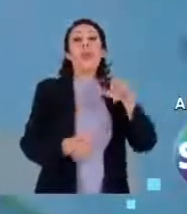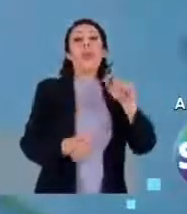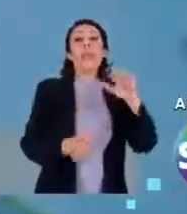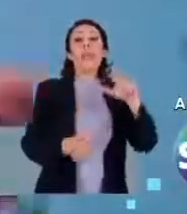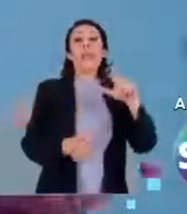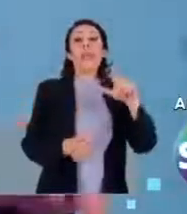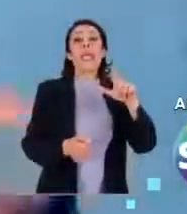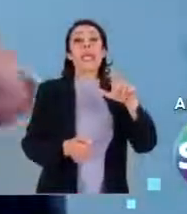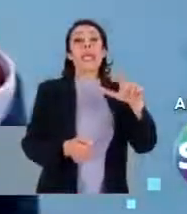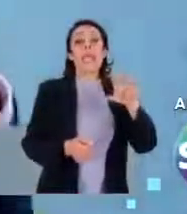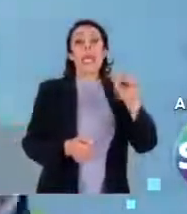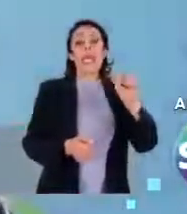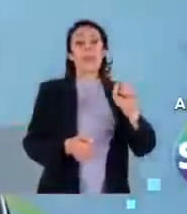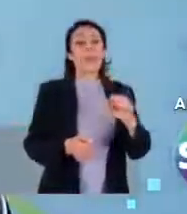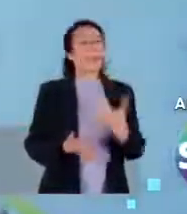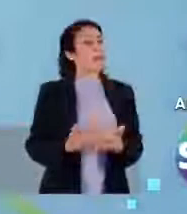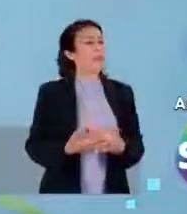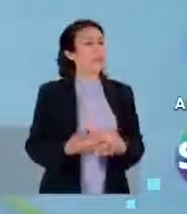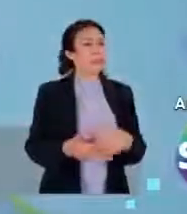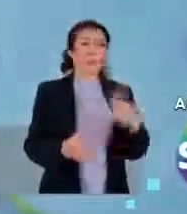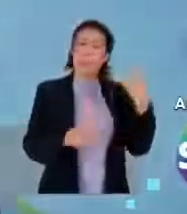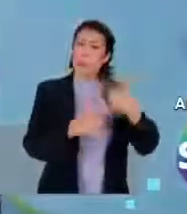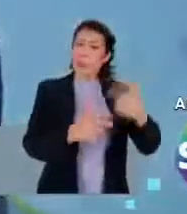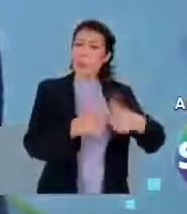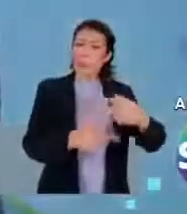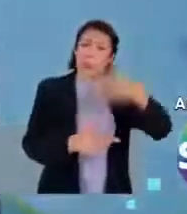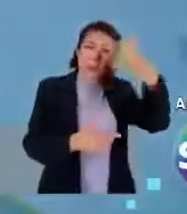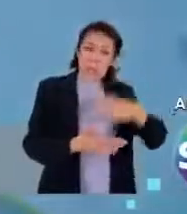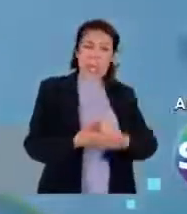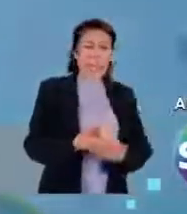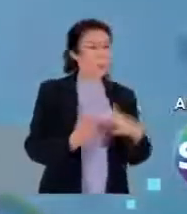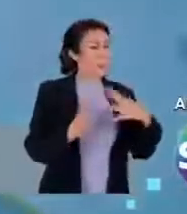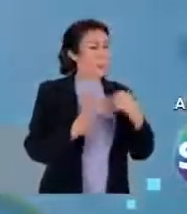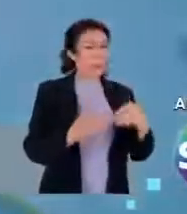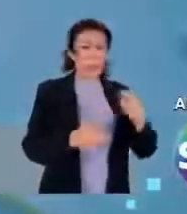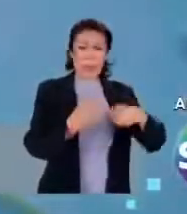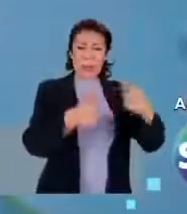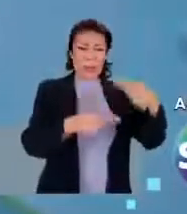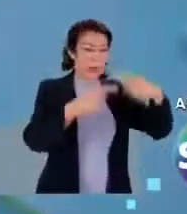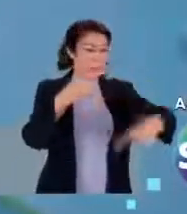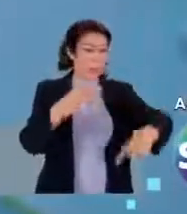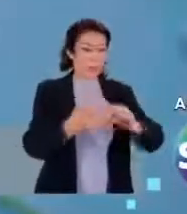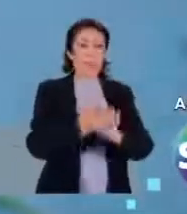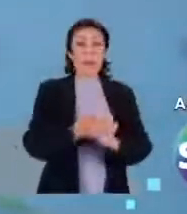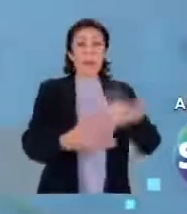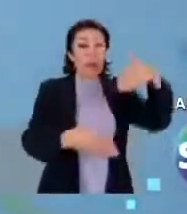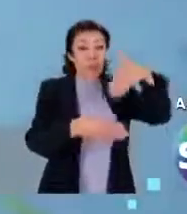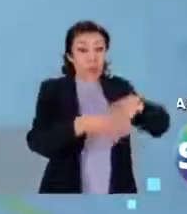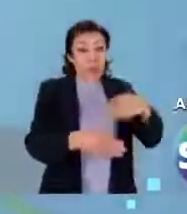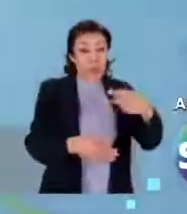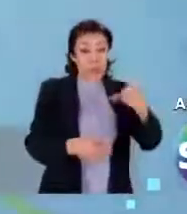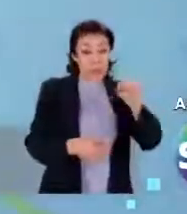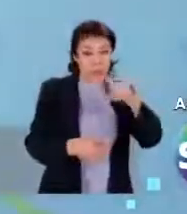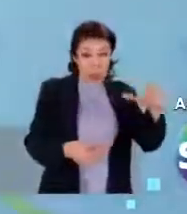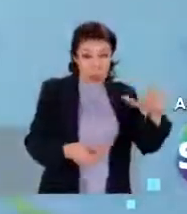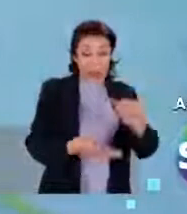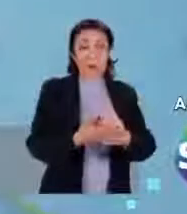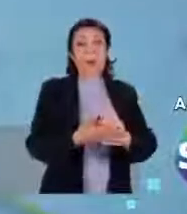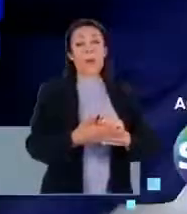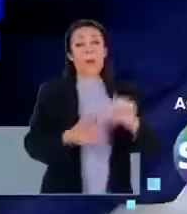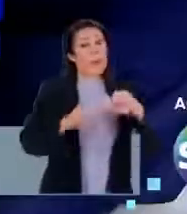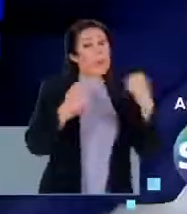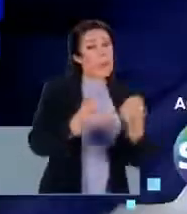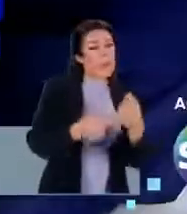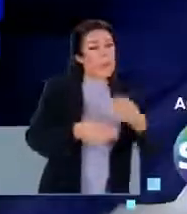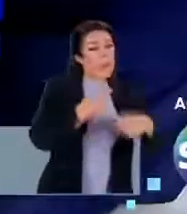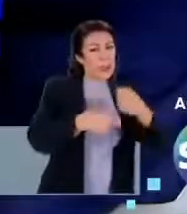desse mato aí não sai cachorro isso é um brutal com chave sopa de vista do modelo econômico ou seja botar o pessoal para defender autonomia do Banco Central que o